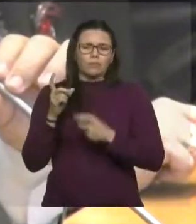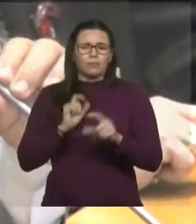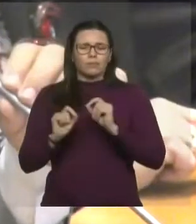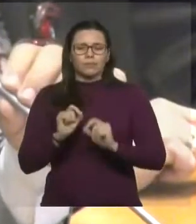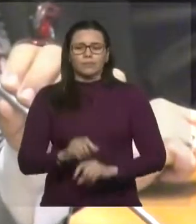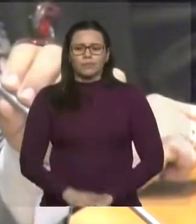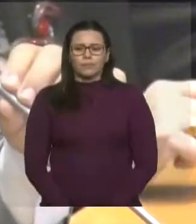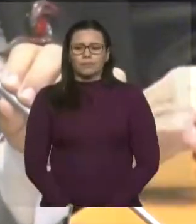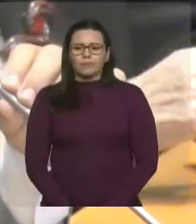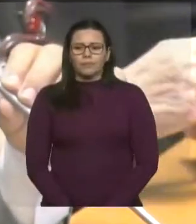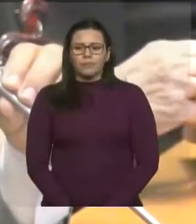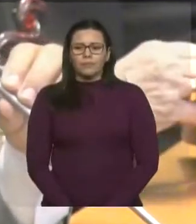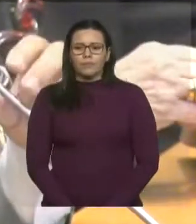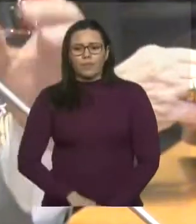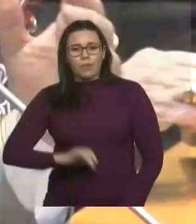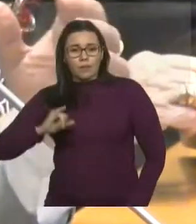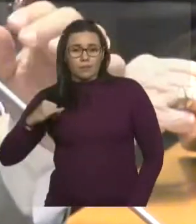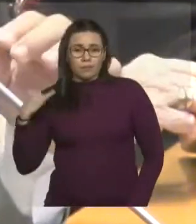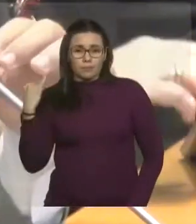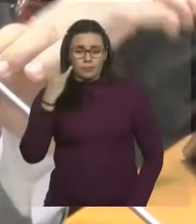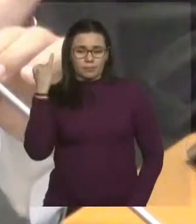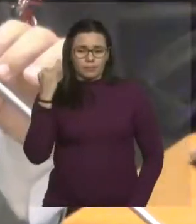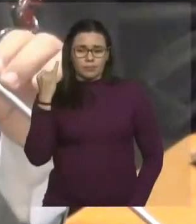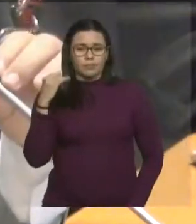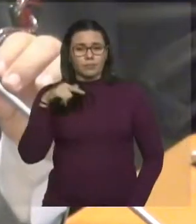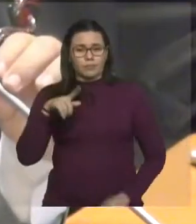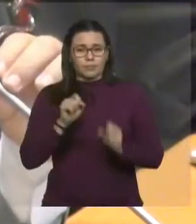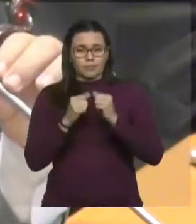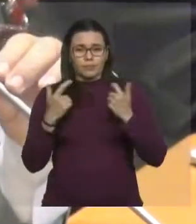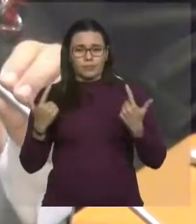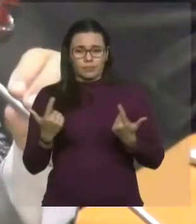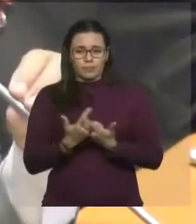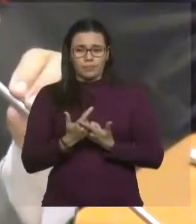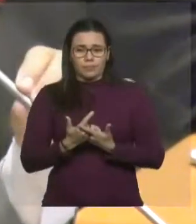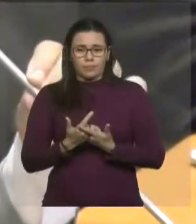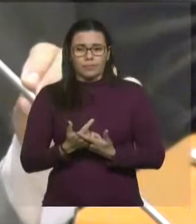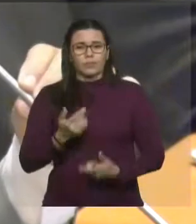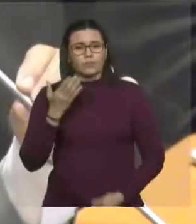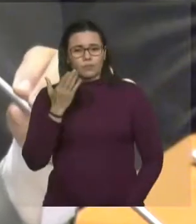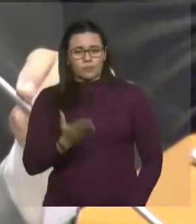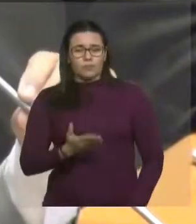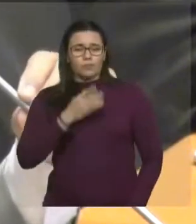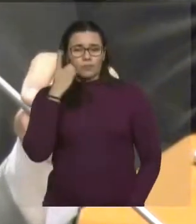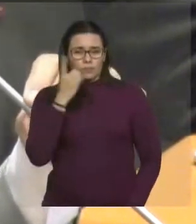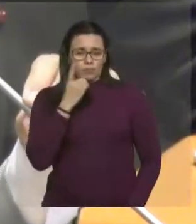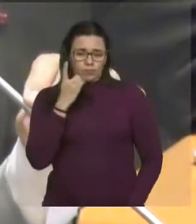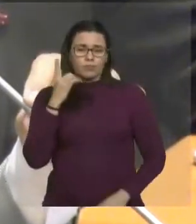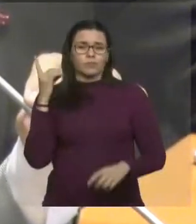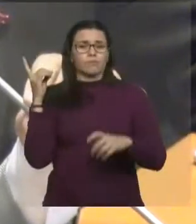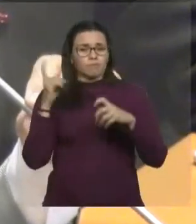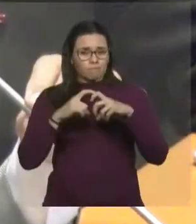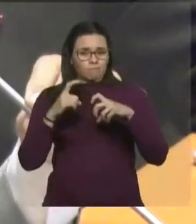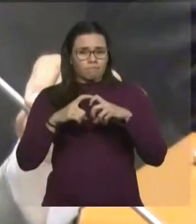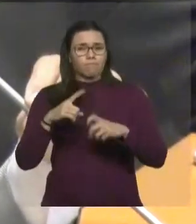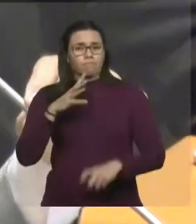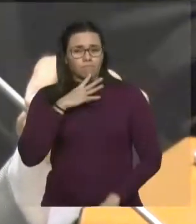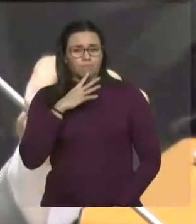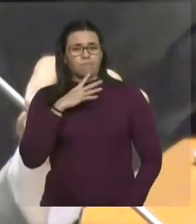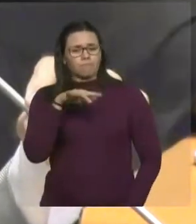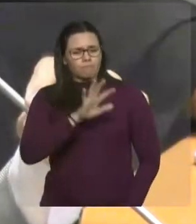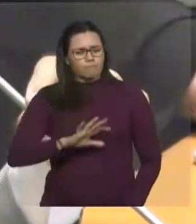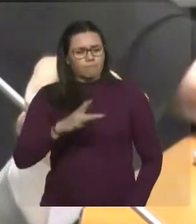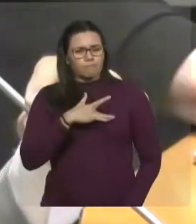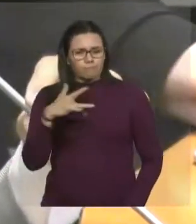que é importante esta casa, através de Vossa Excelência, que é um médico, é um deputado que conhece muito bem essa